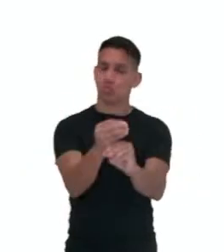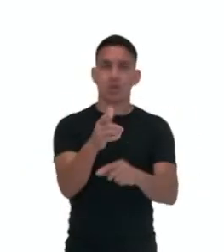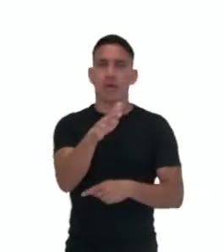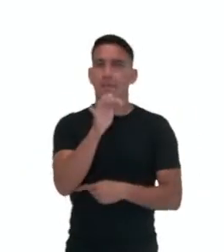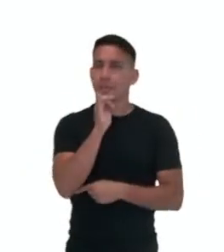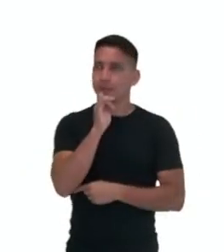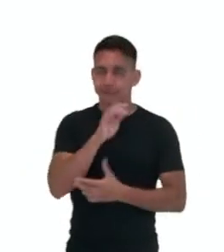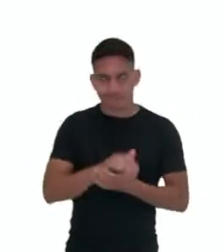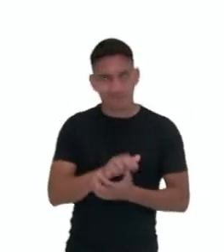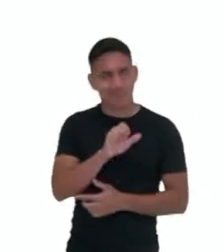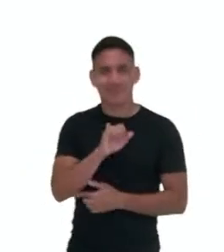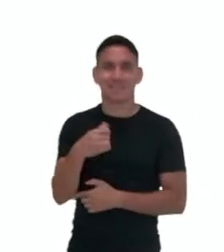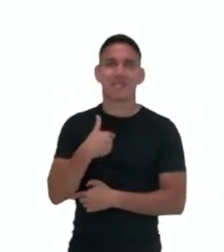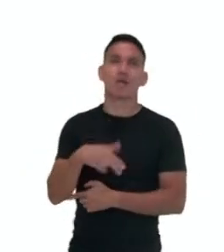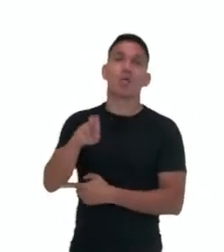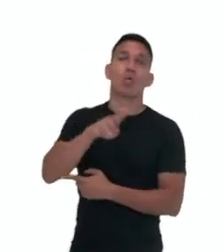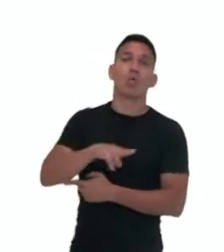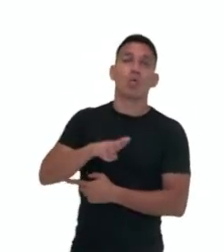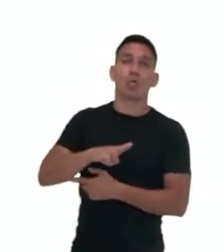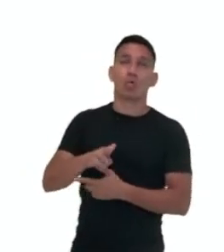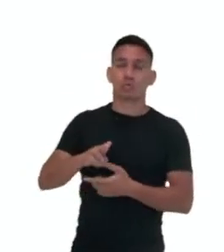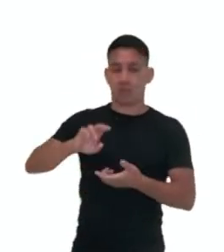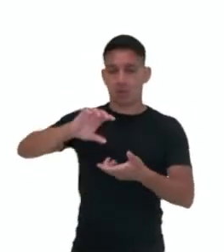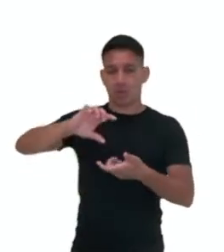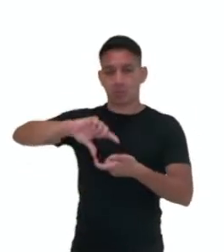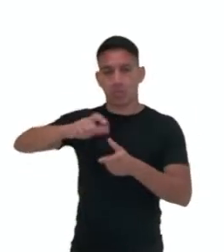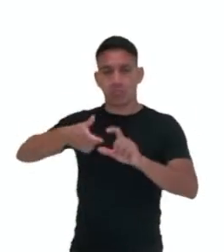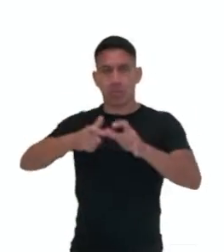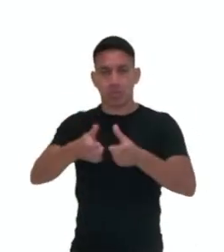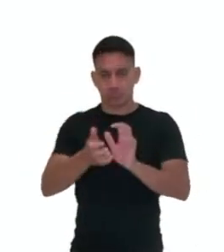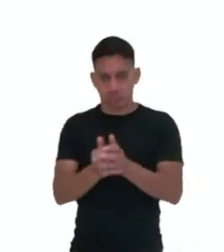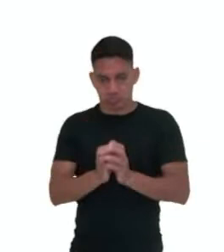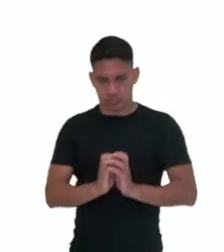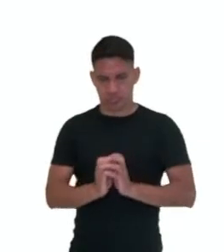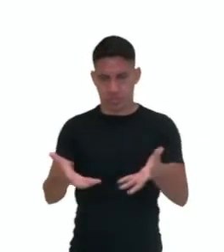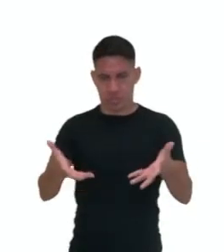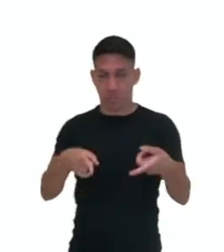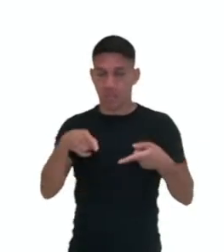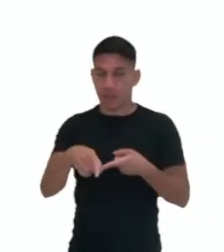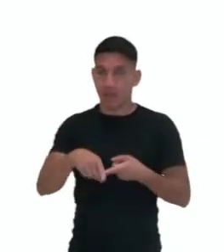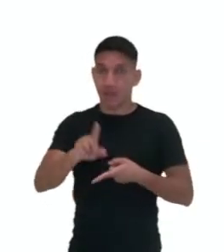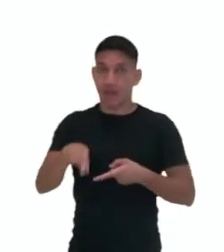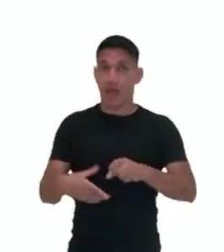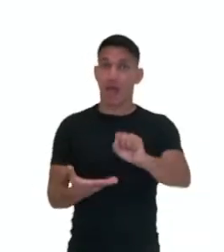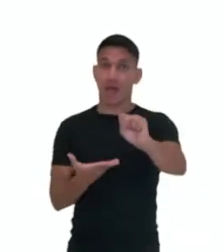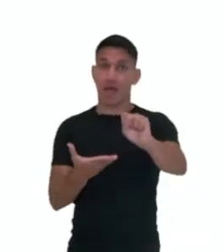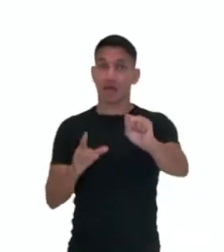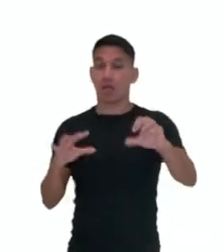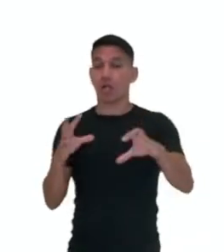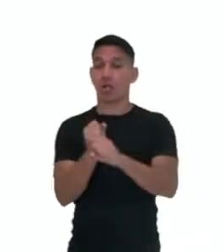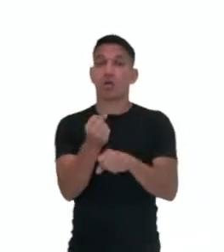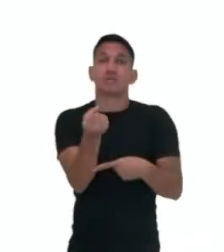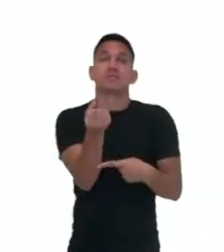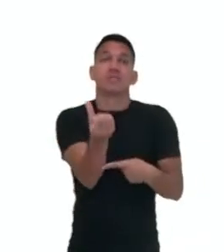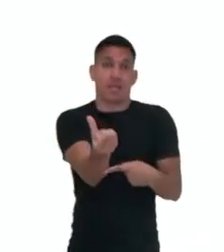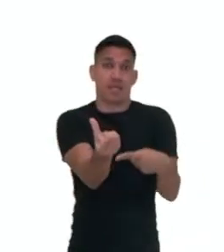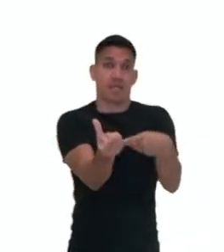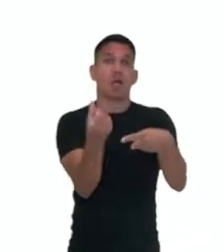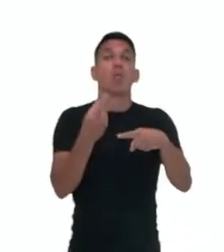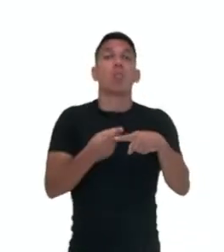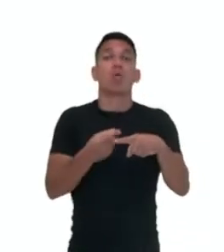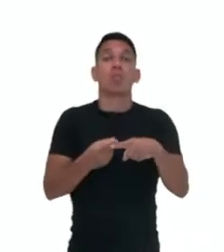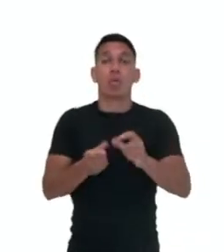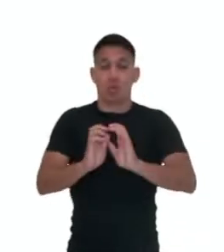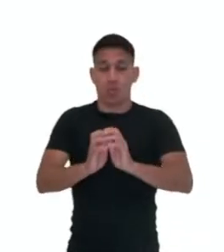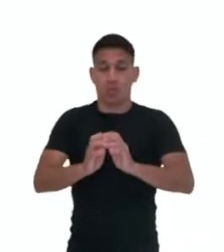exemplo, se eu pegar um dado, eu tenho N, que é o S, como 6, porque o meu dado tem 6